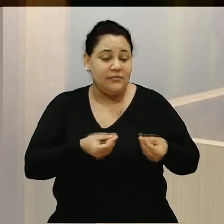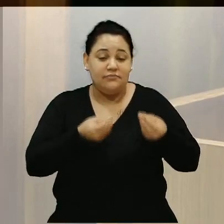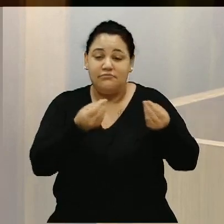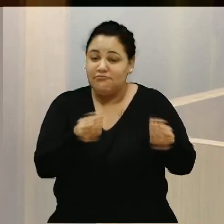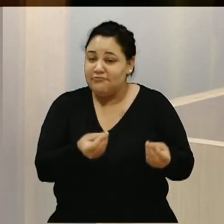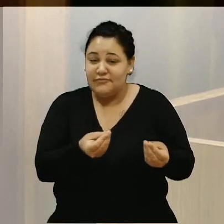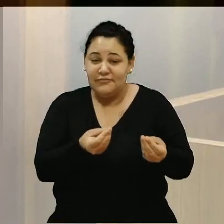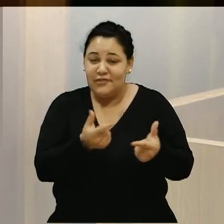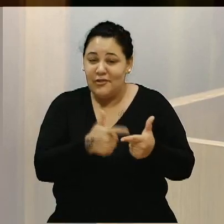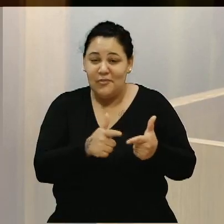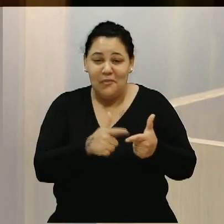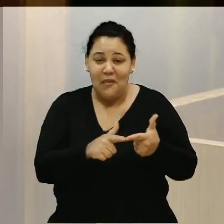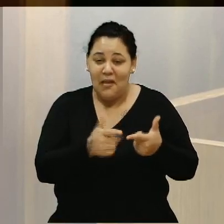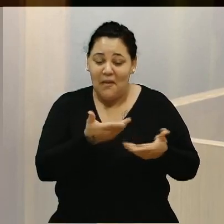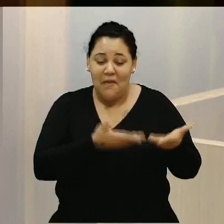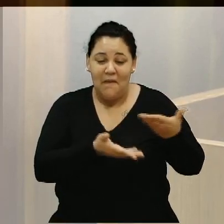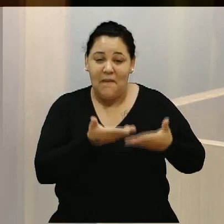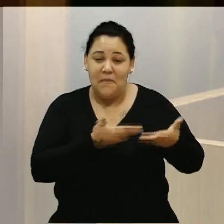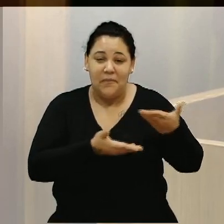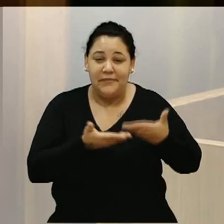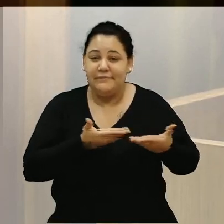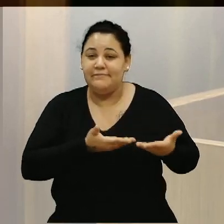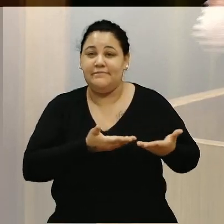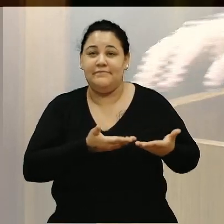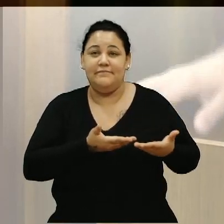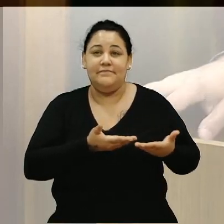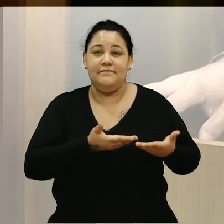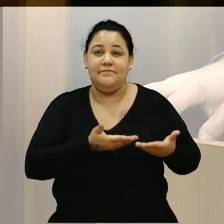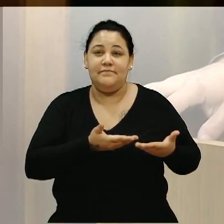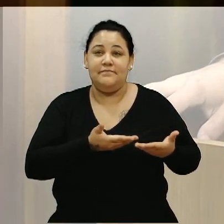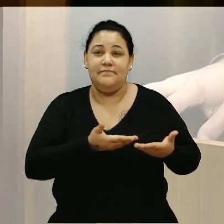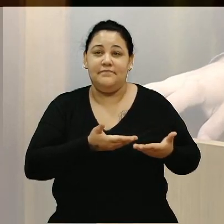problemas que se avizinhavam é esse.